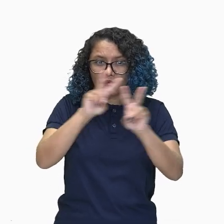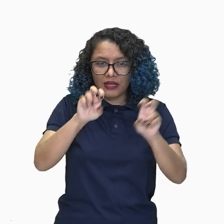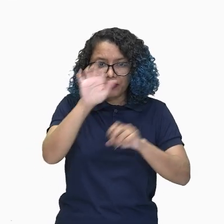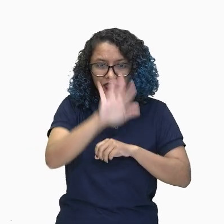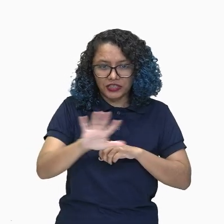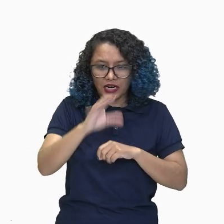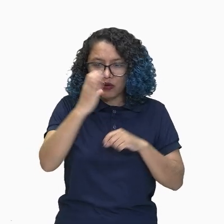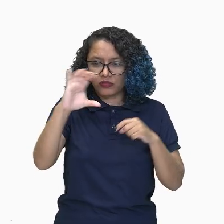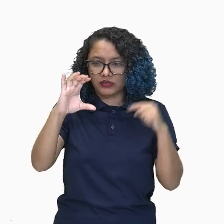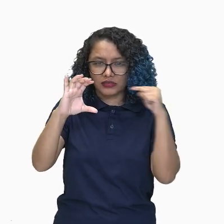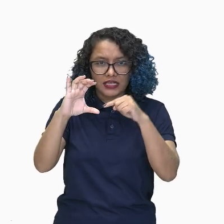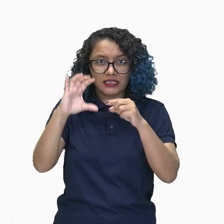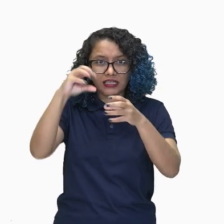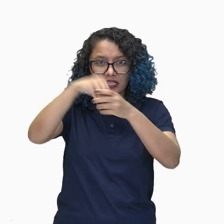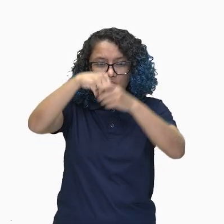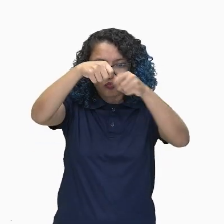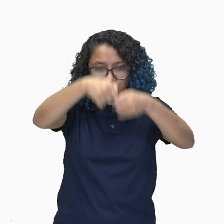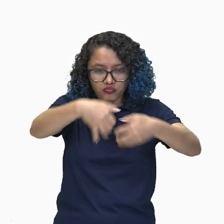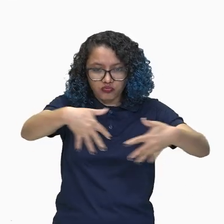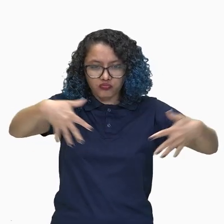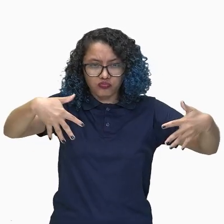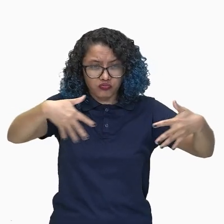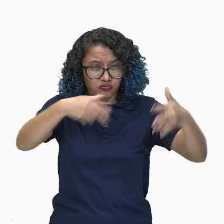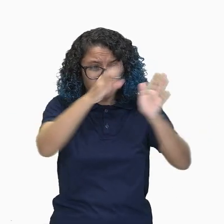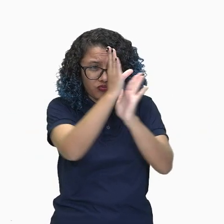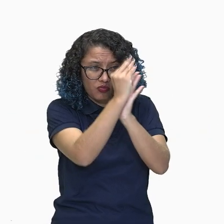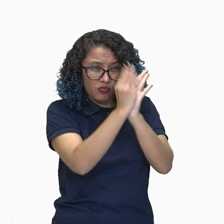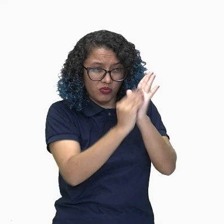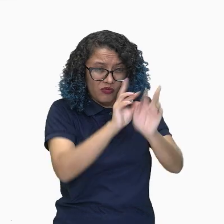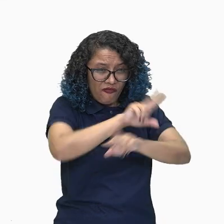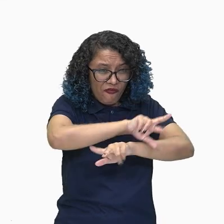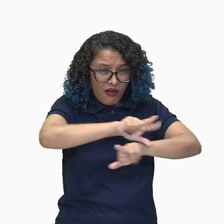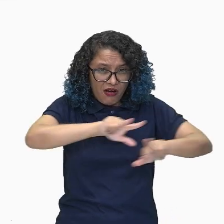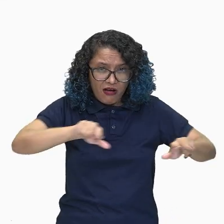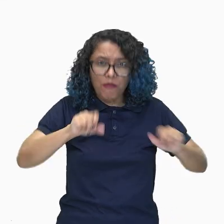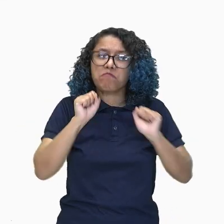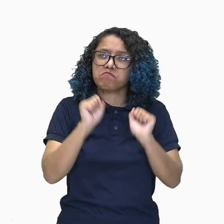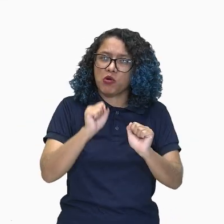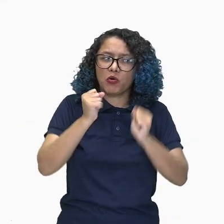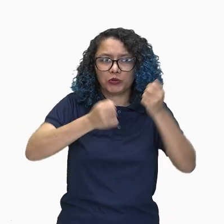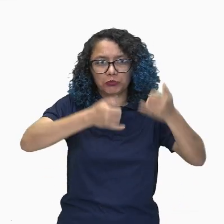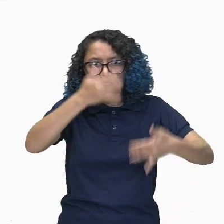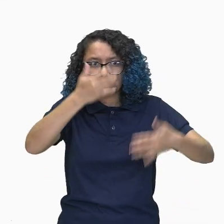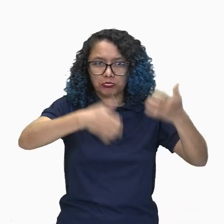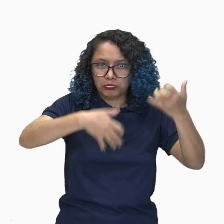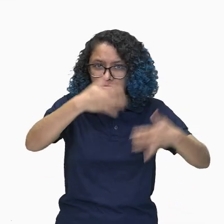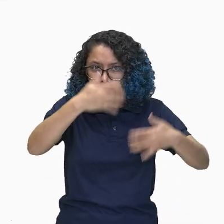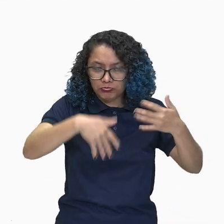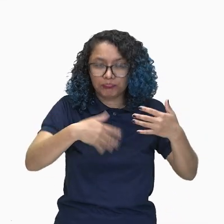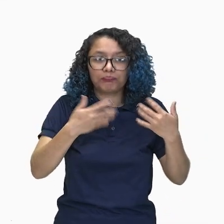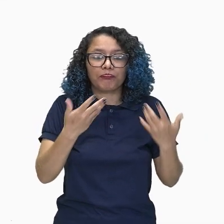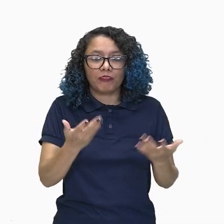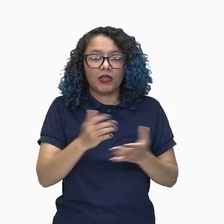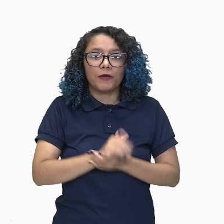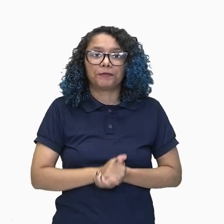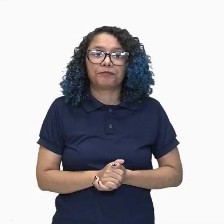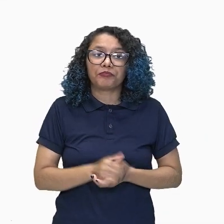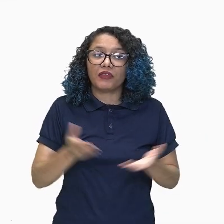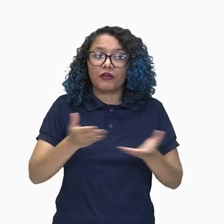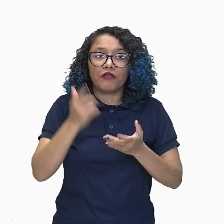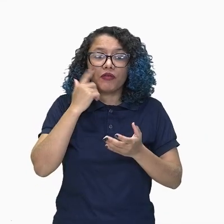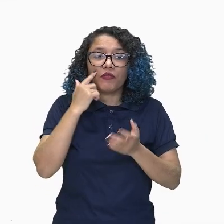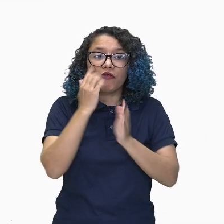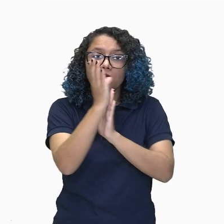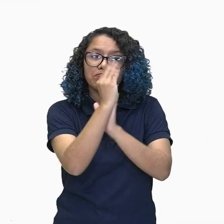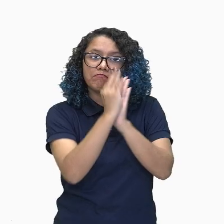eu tenho diversos assuntos que eu posso abordar dentro do tema ciência. E agora, já que falamos em assunto, claro, vamos entender